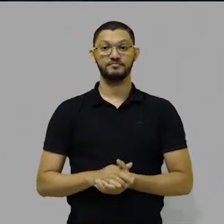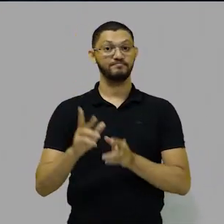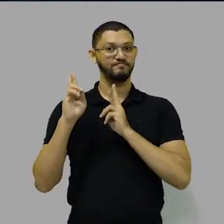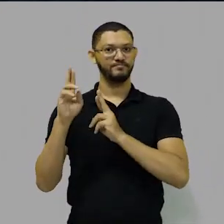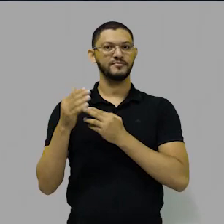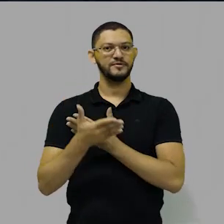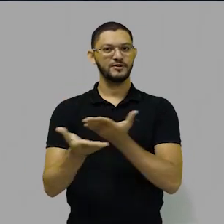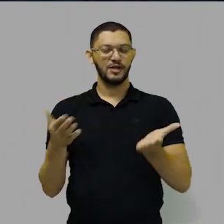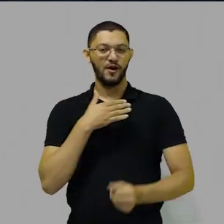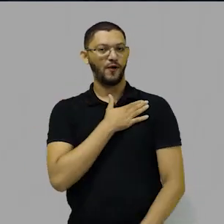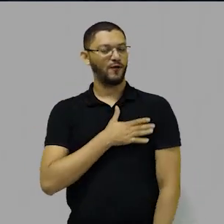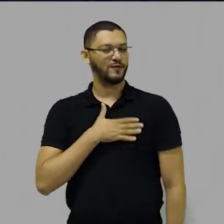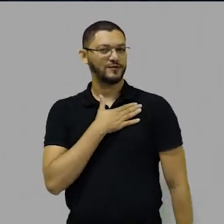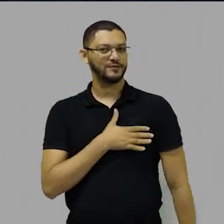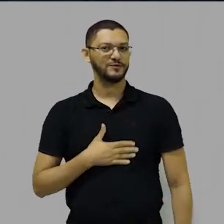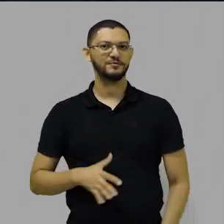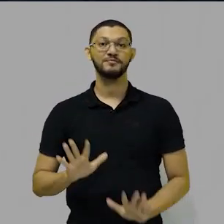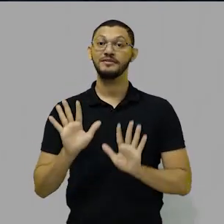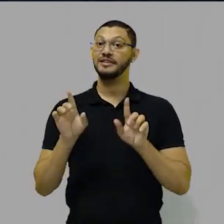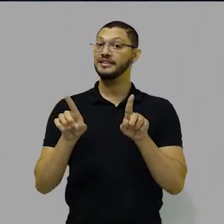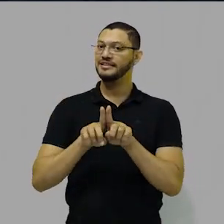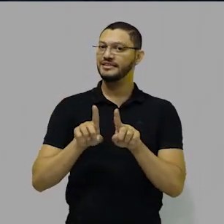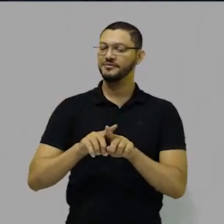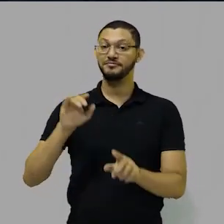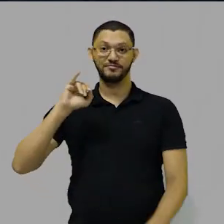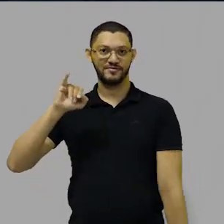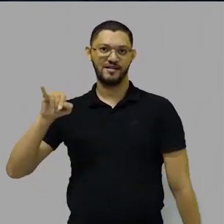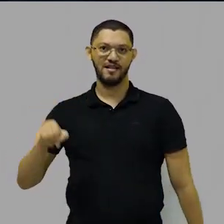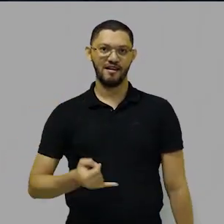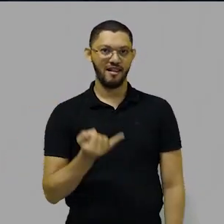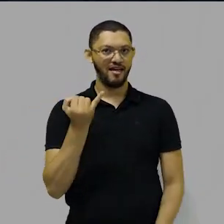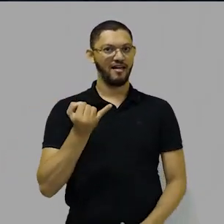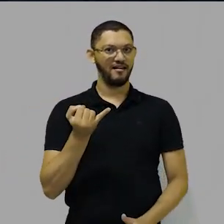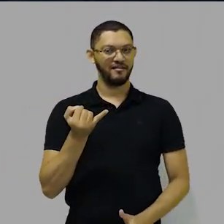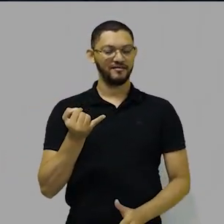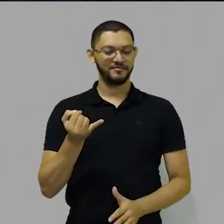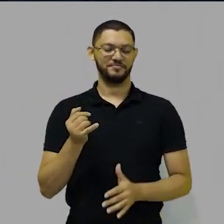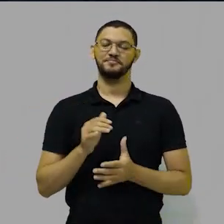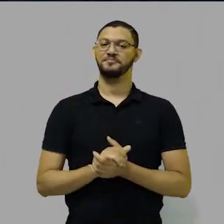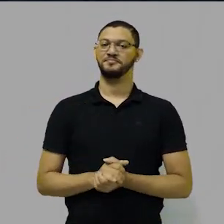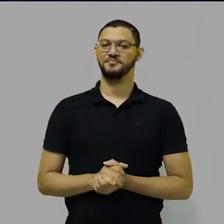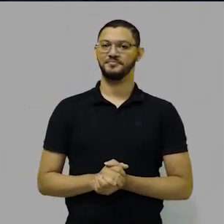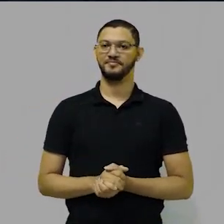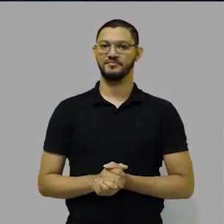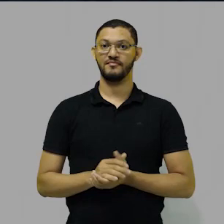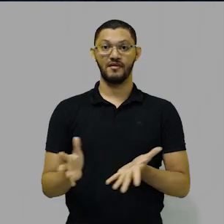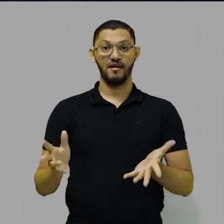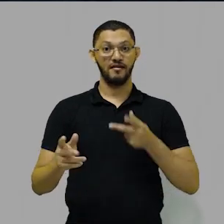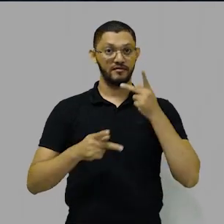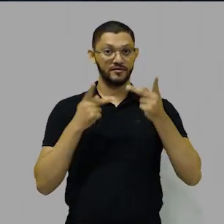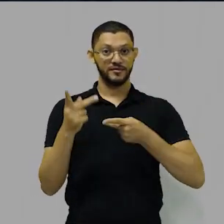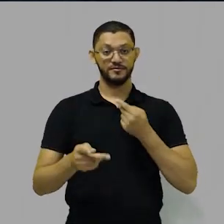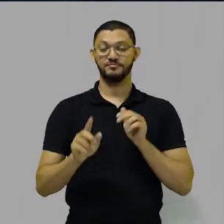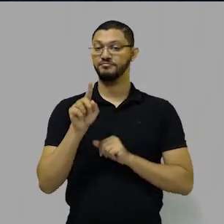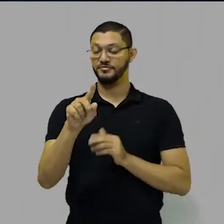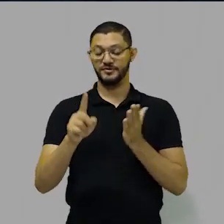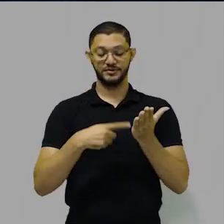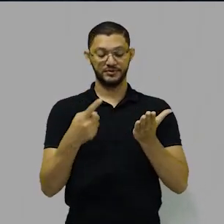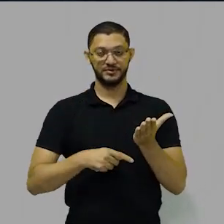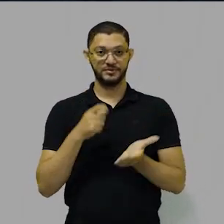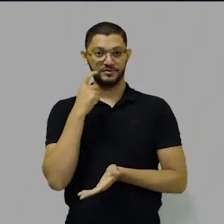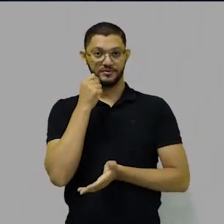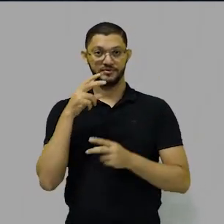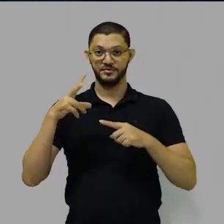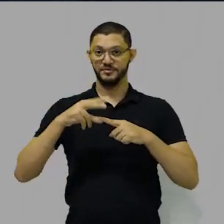que vocês estejam gostando e estejam também aproveitando essa oportunidade. Já digo logo, pegue o seu caderno,